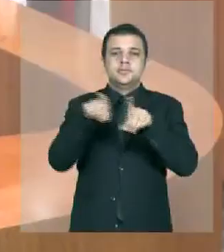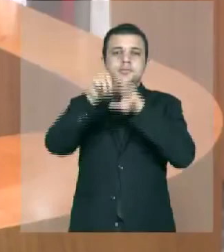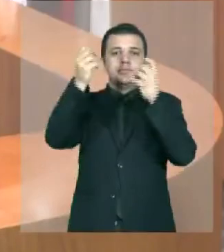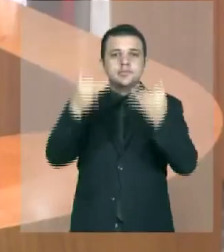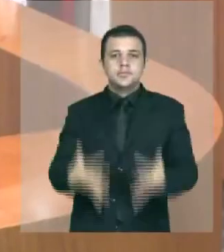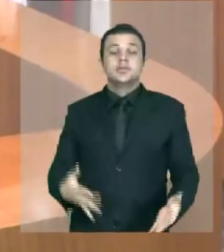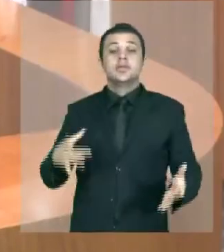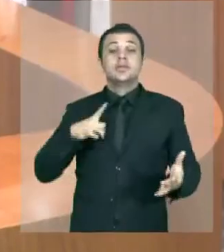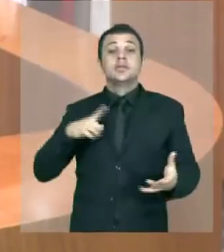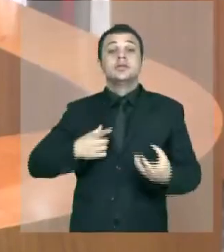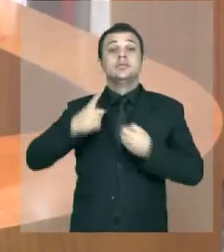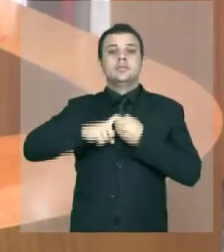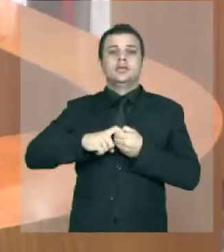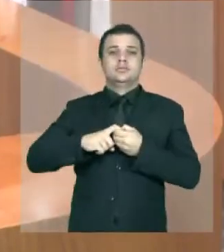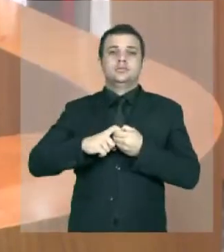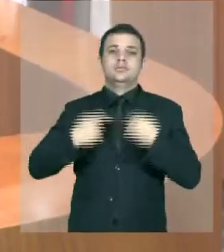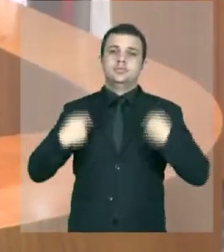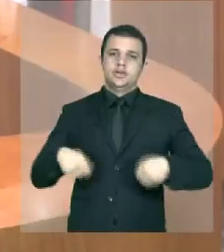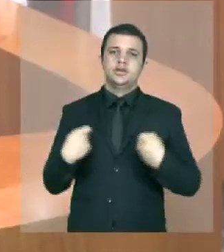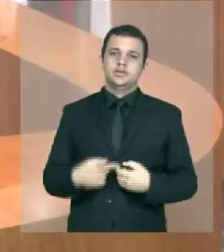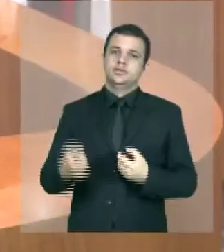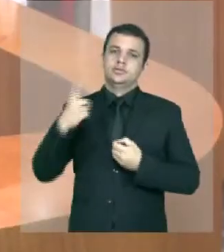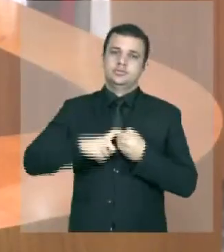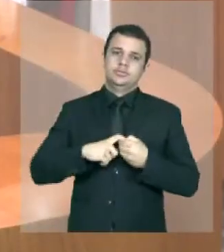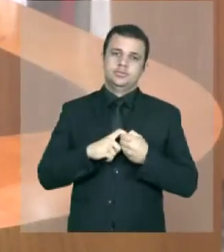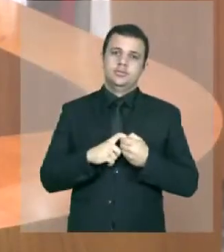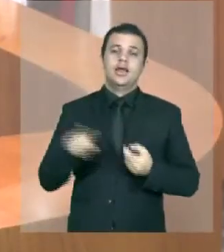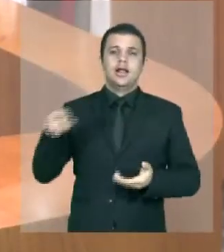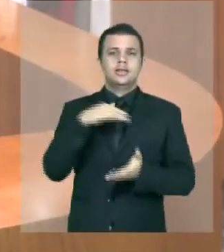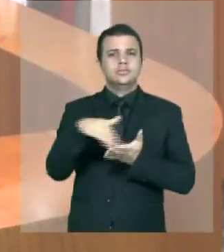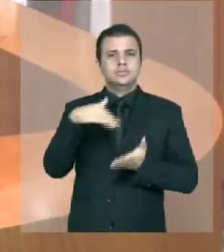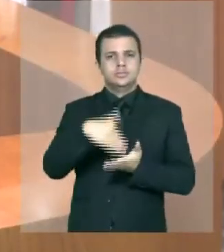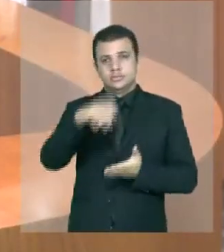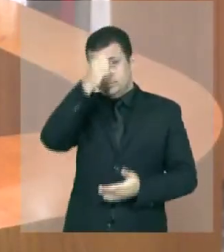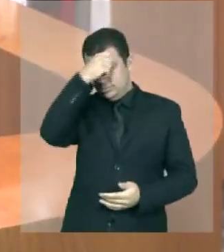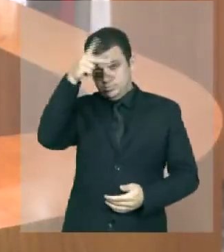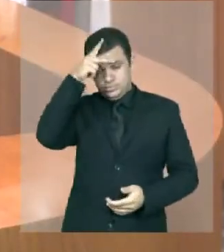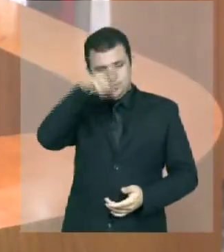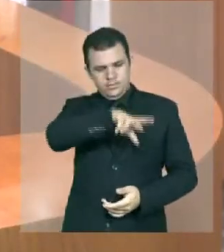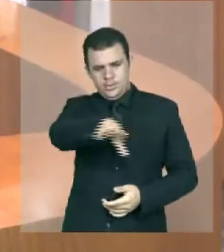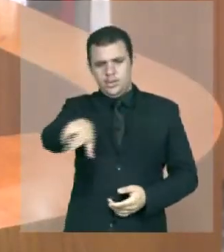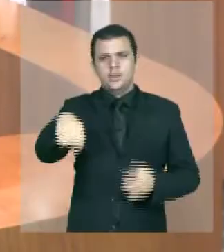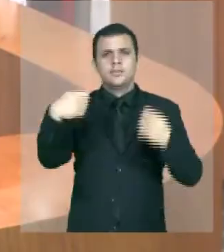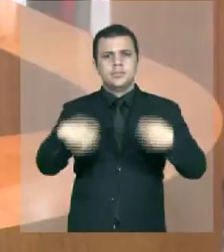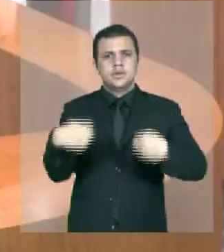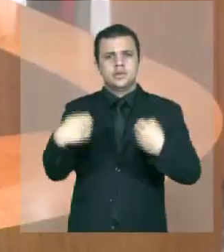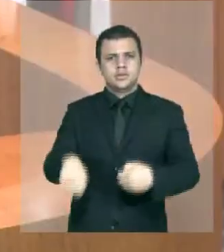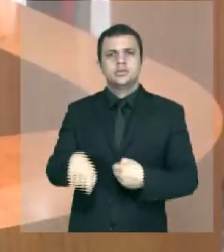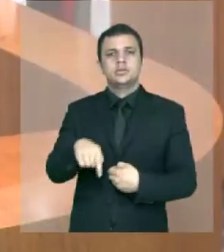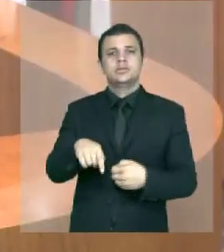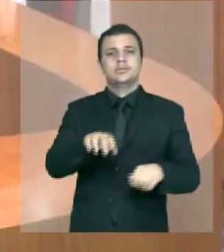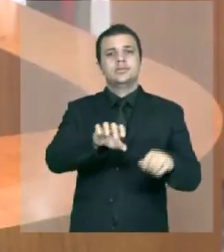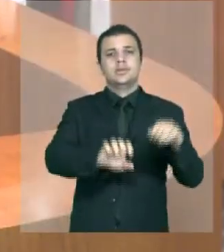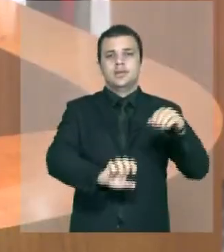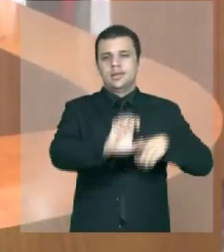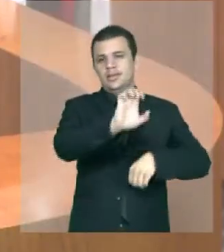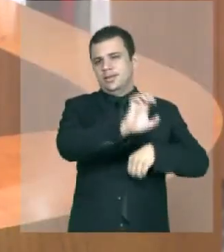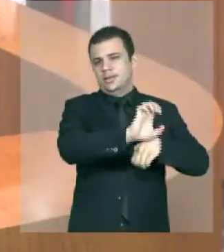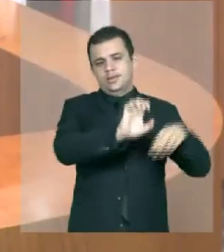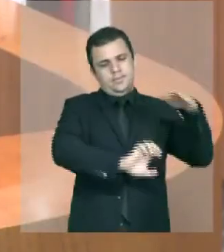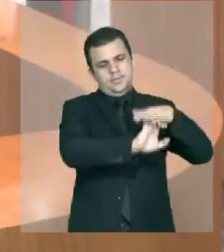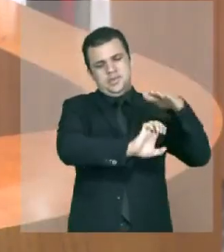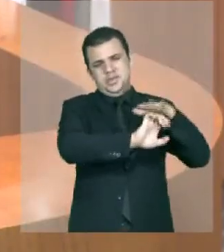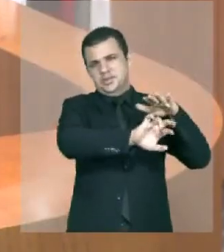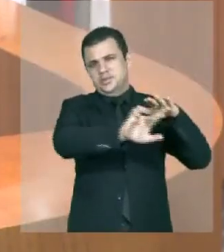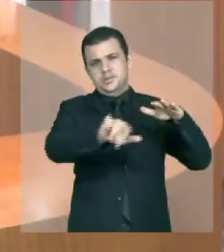orientar, buscar as parcerias. Os secretários municipais precisam demandar das grandes empresas desse estado, por exemplo, a Lumar, a